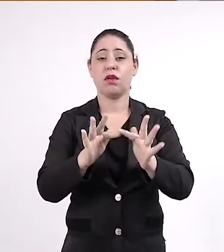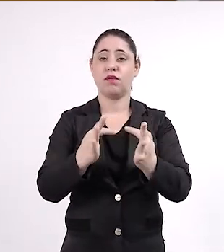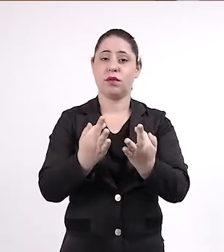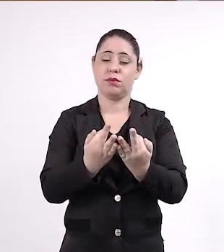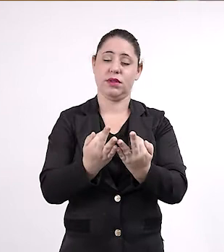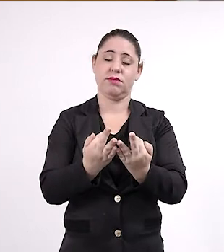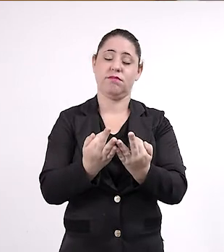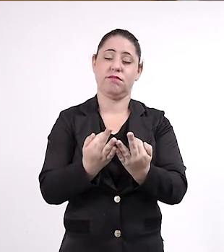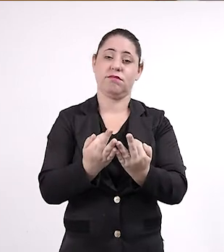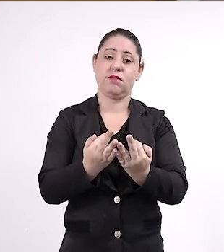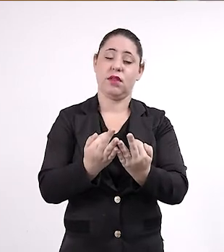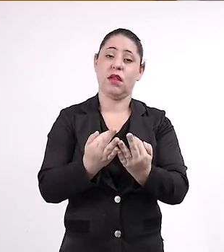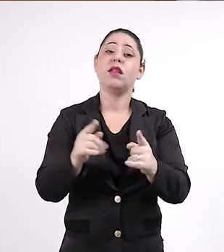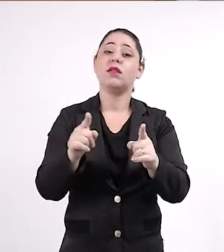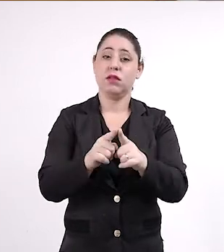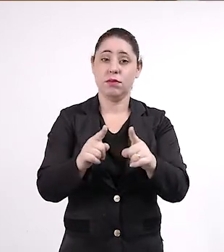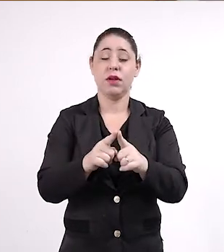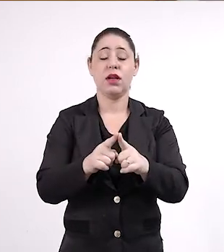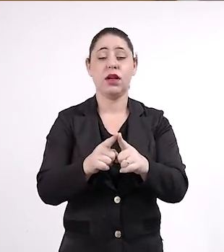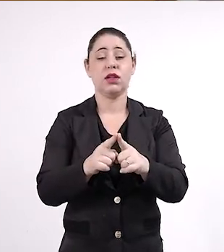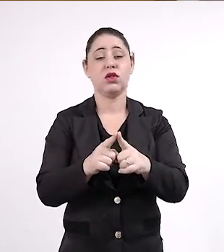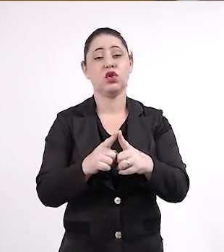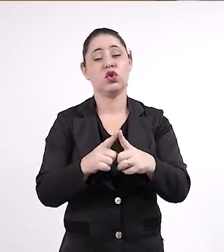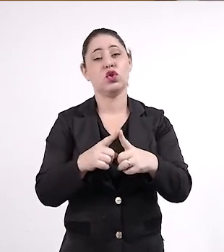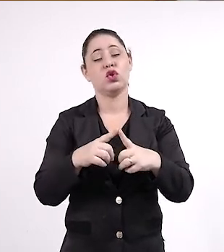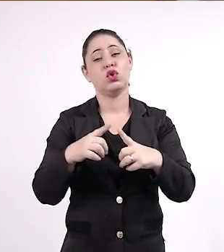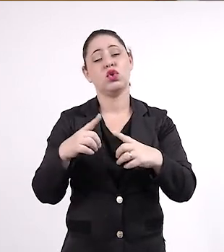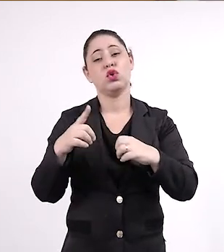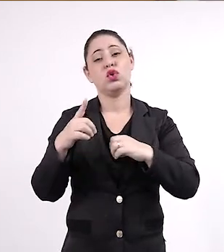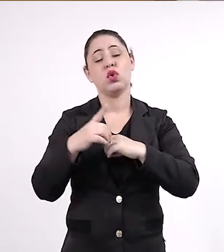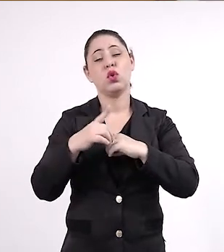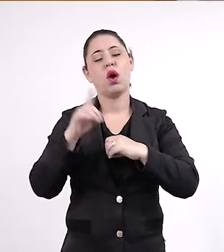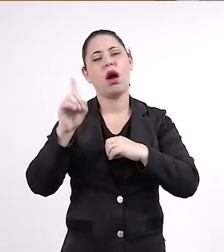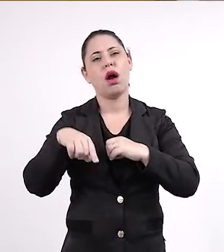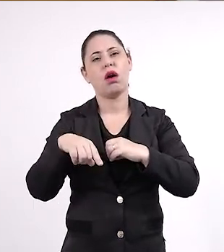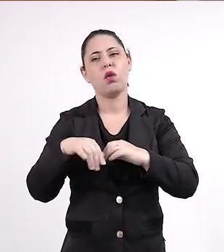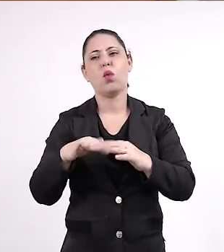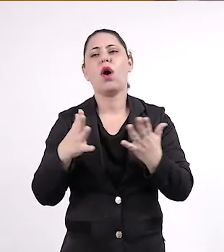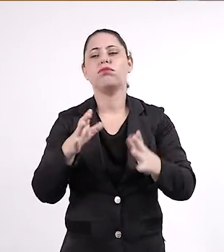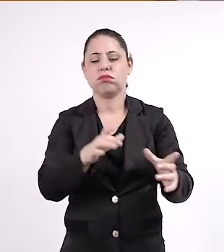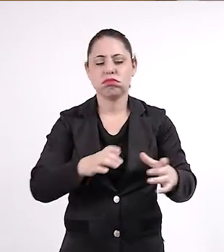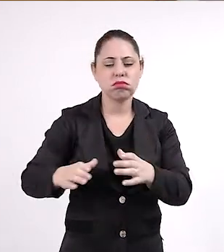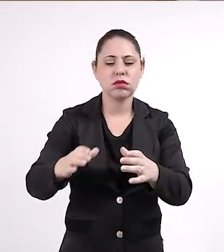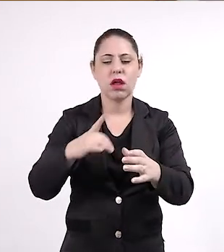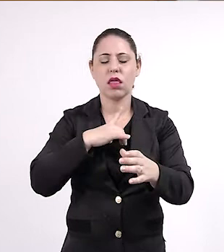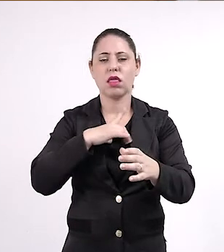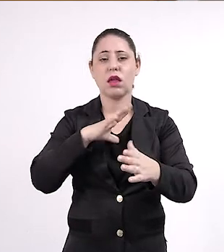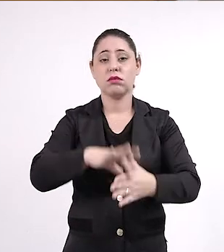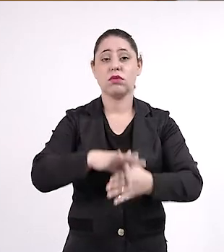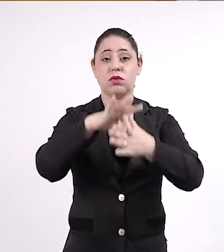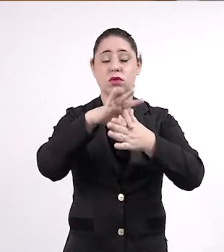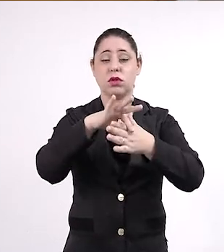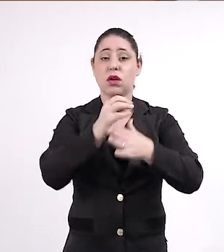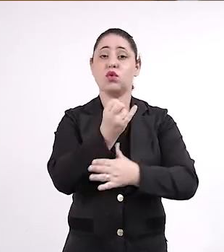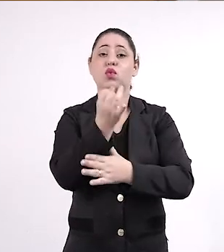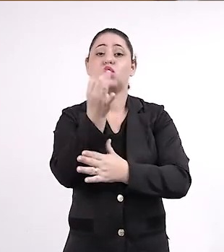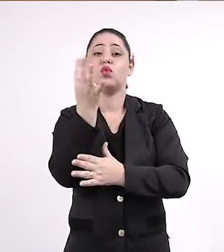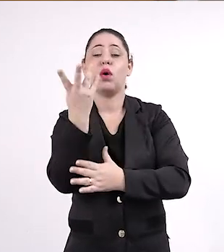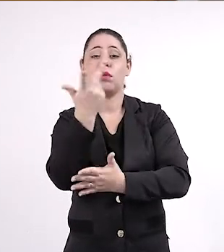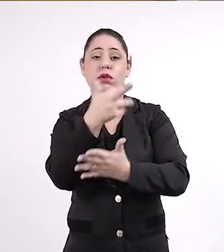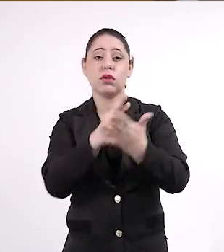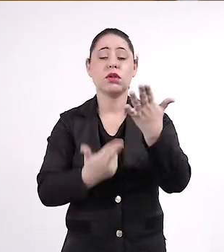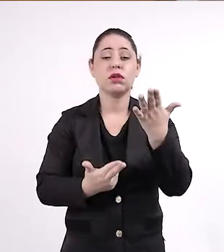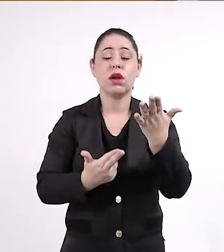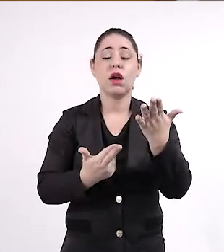nas questões de família, sem dúvidas. Além disso, doutor Fábio, quais são as outras áreas que apresentam um destaque nesse